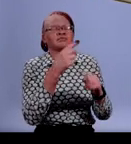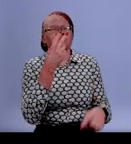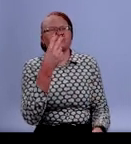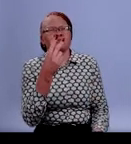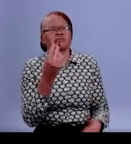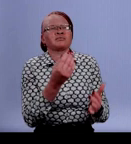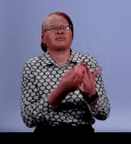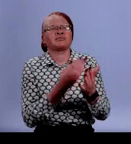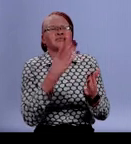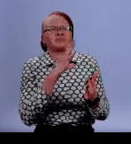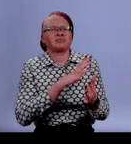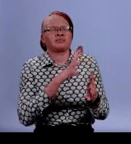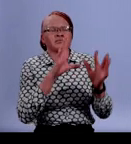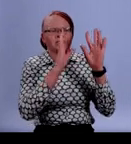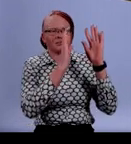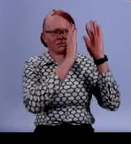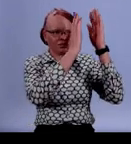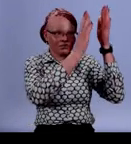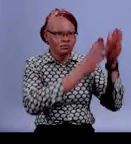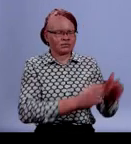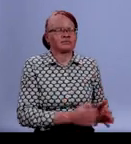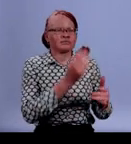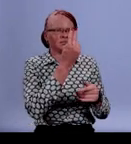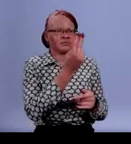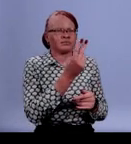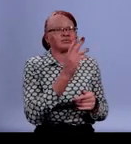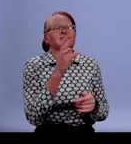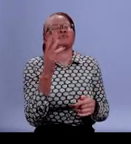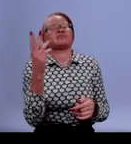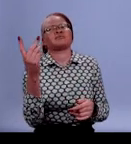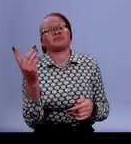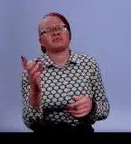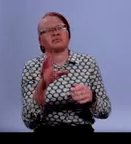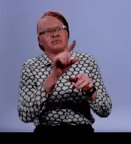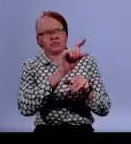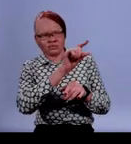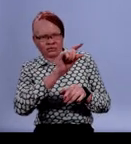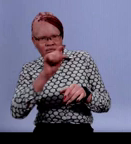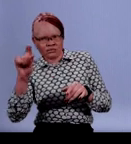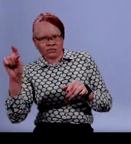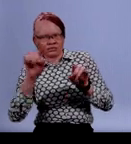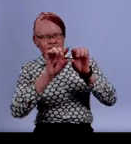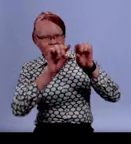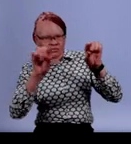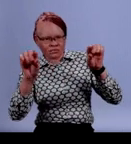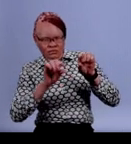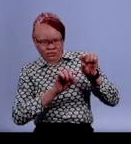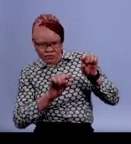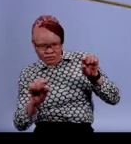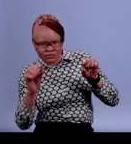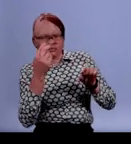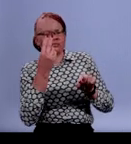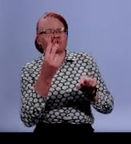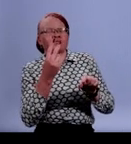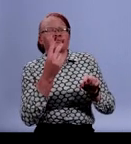x 2 pelo temos aqui uma coluna de dois quadradinhos E também temos uma fila de dois quadradinhos